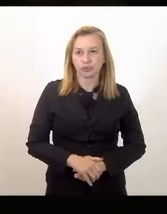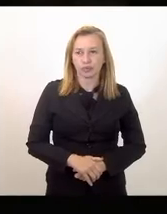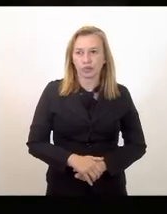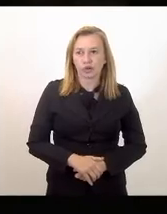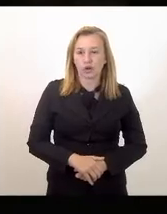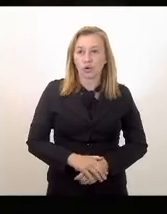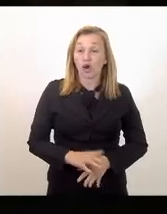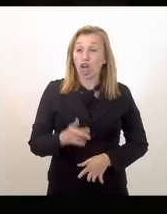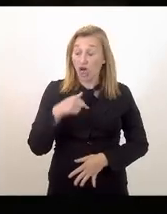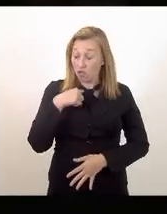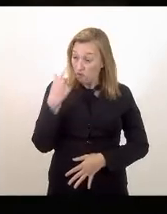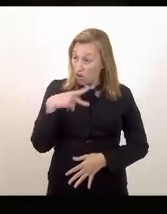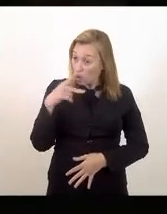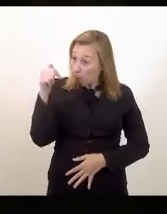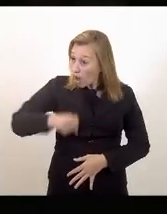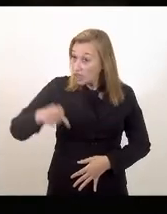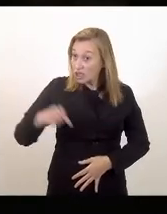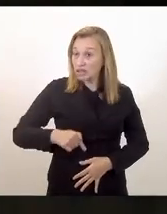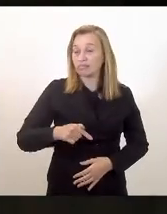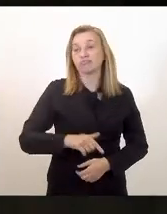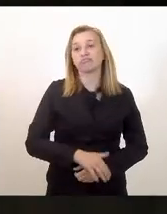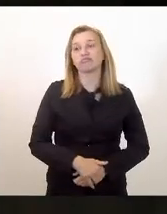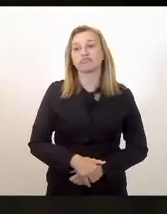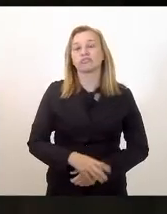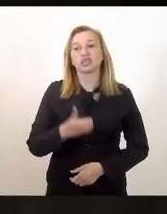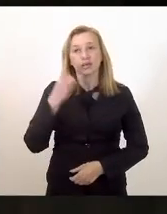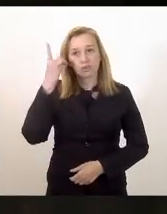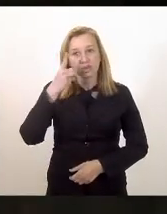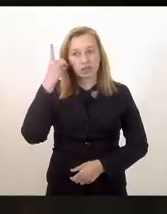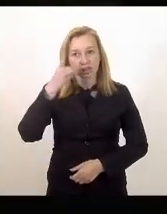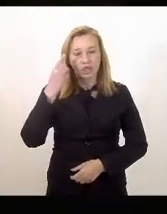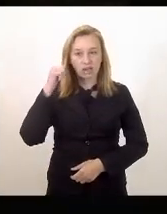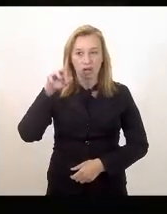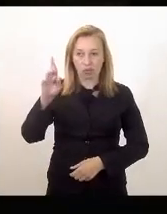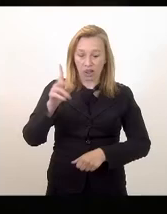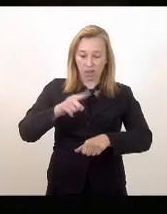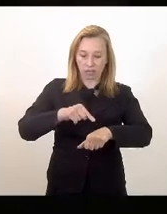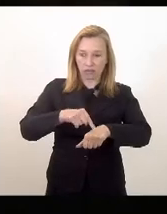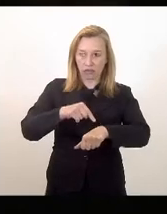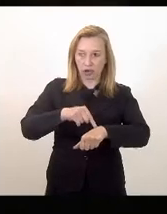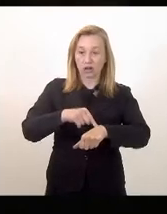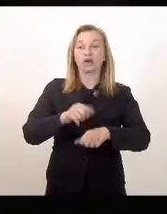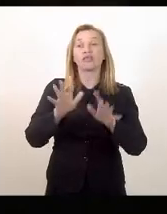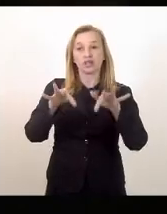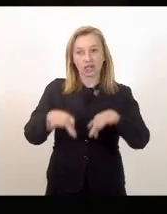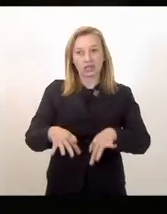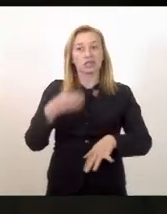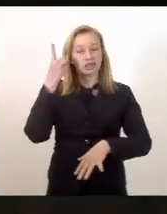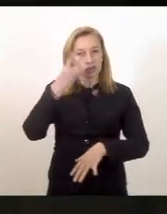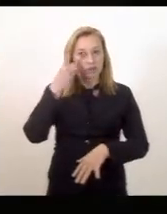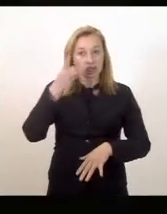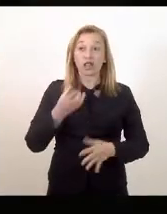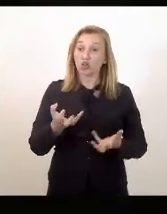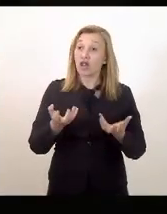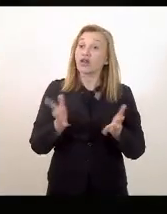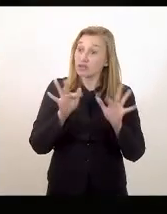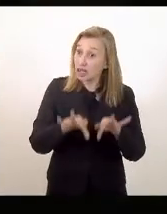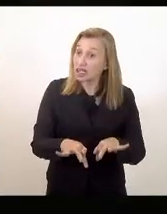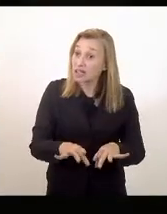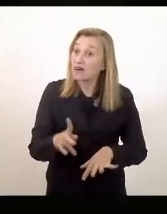quando eu falo aqui... Deputado Egamar, pedi para Vossa Excelência concluir. Concluindo, nobre deputada, mas eu Obrigada. Quero concluir dizendo o